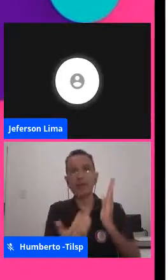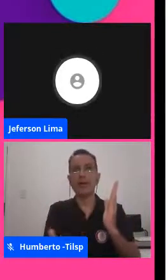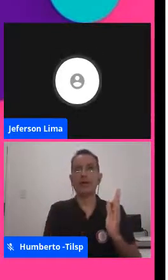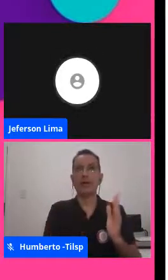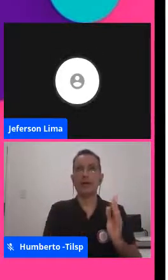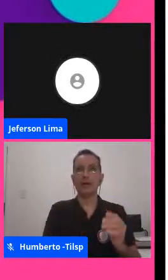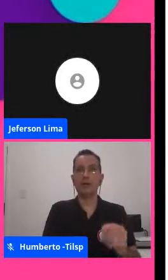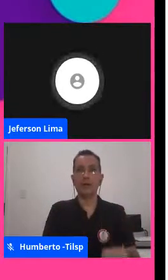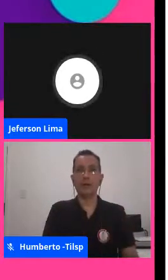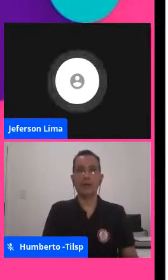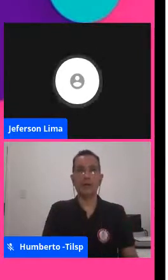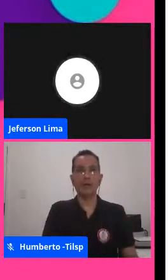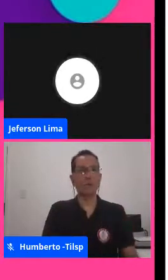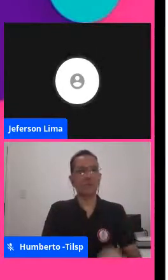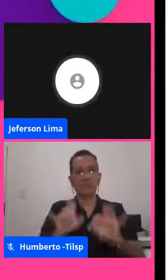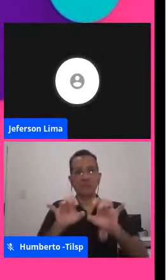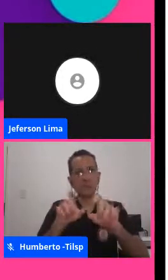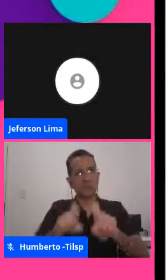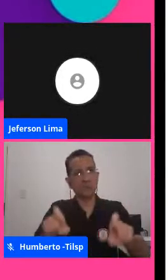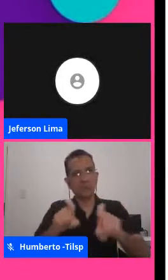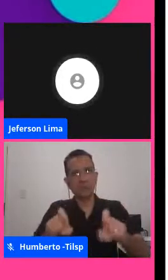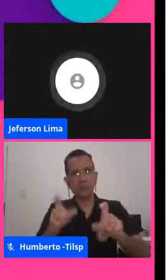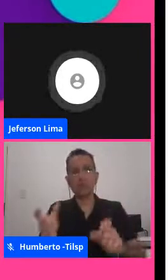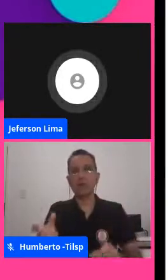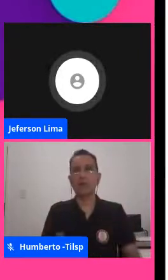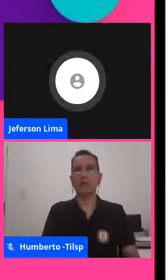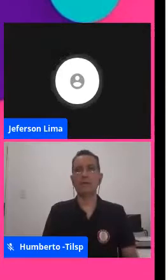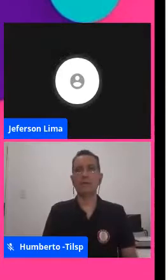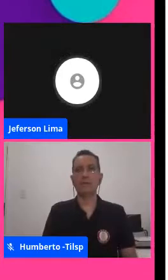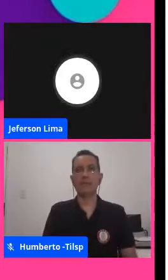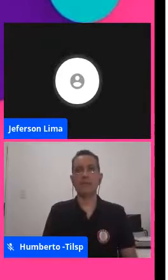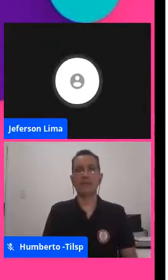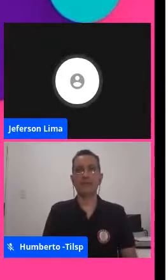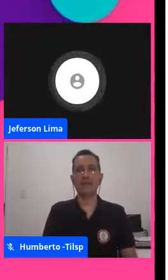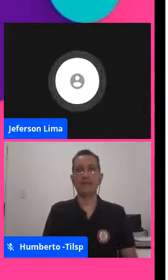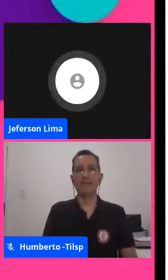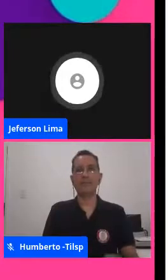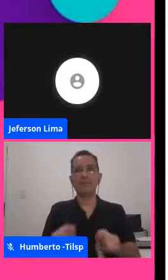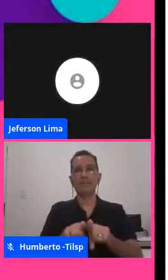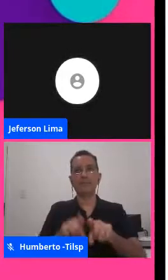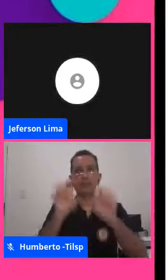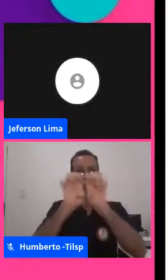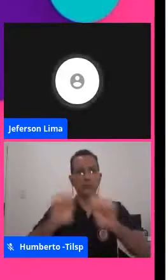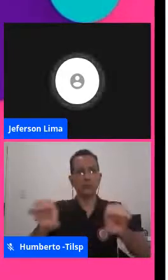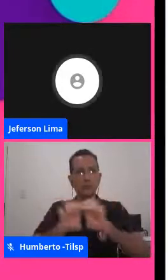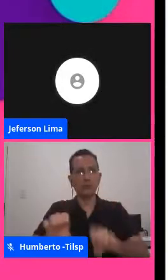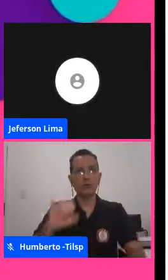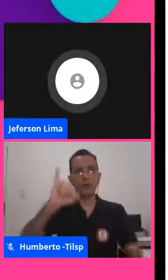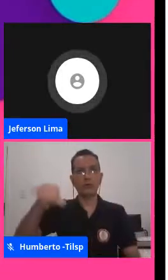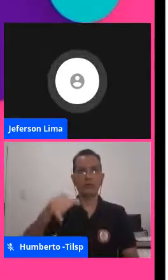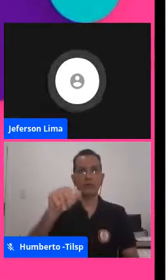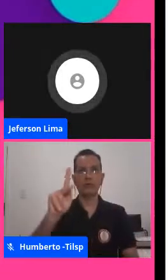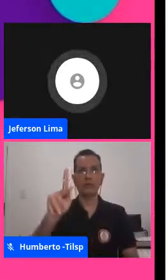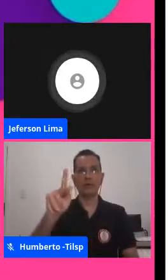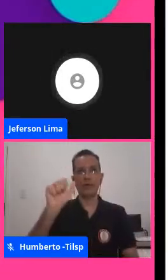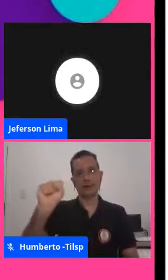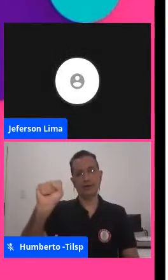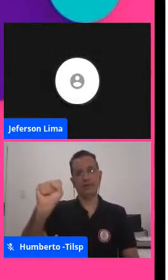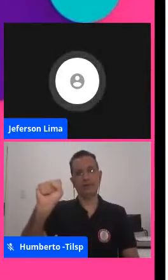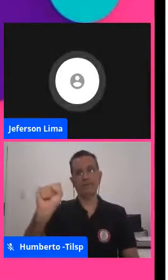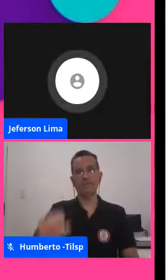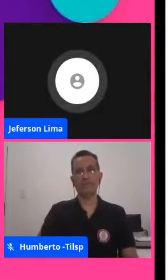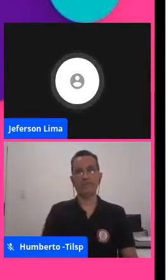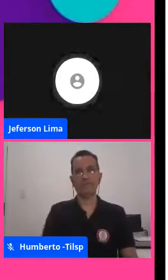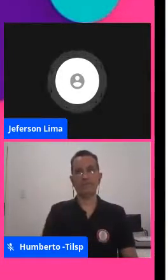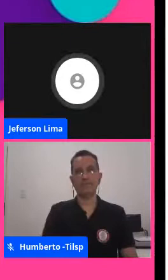na máquina do Chrome lá, né? O Chrome V8, e rodar dentro da infraestrutura do Node.js. E uma